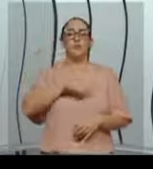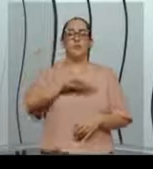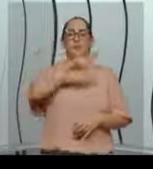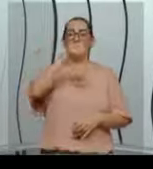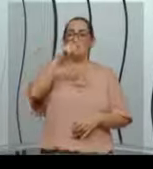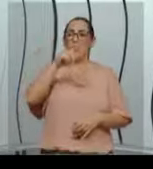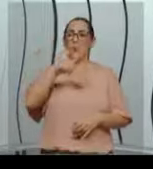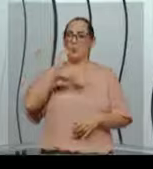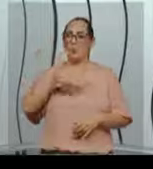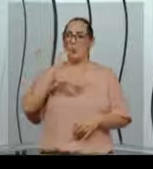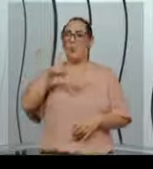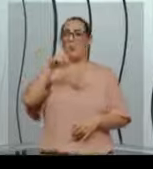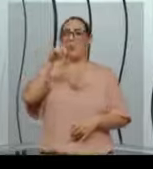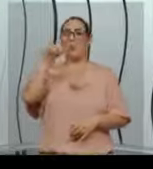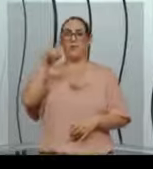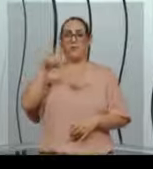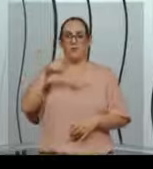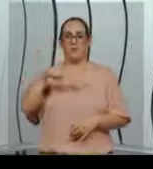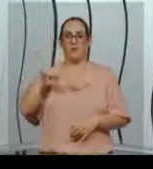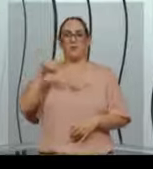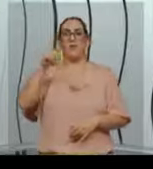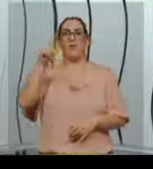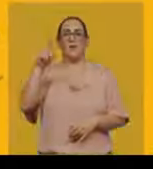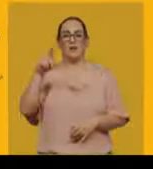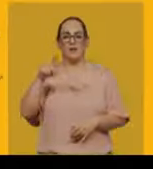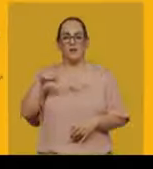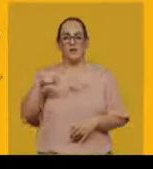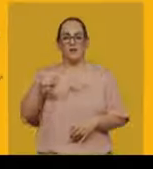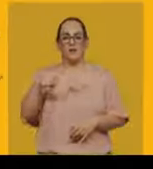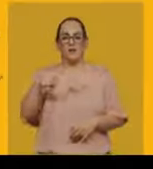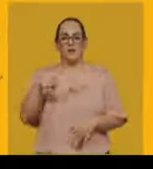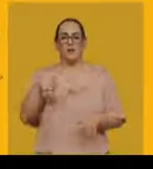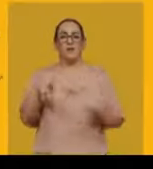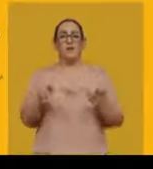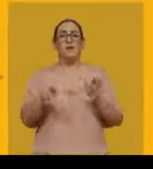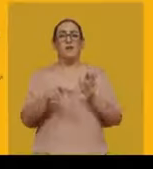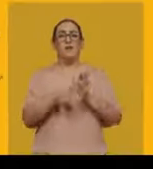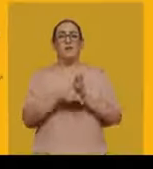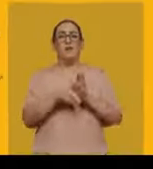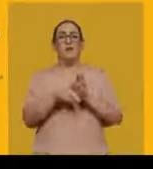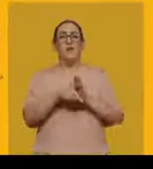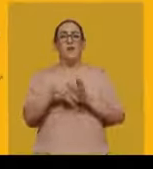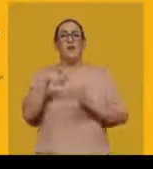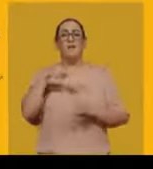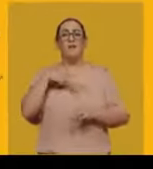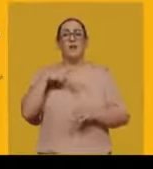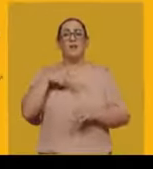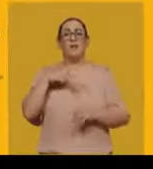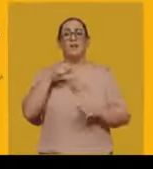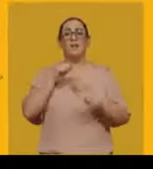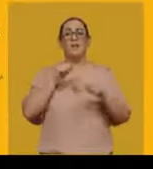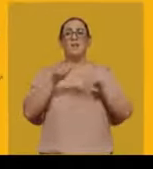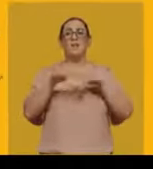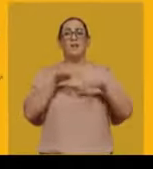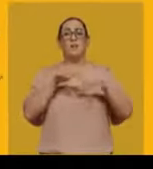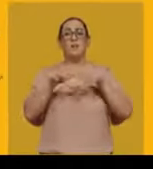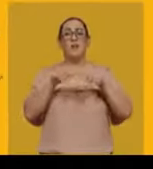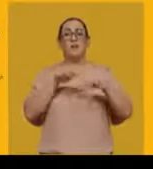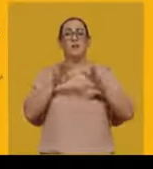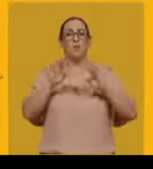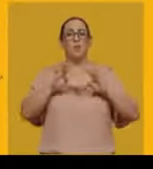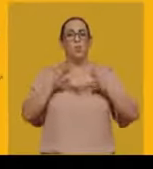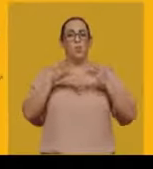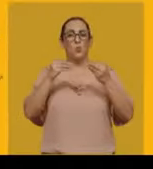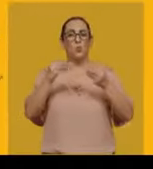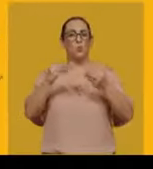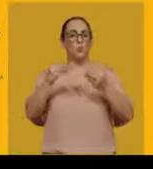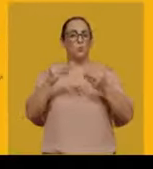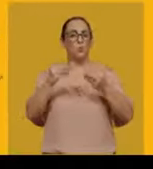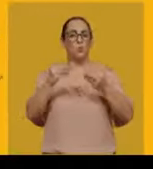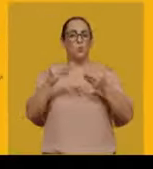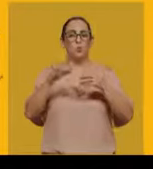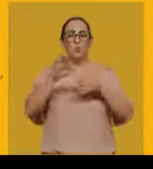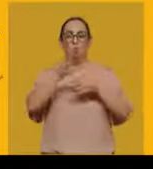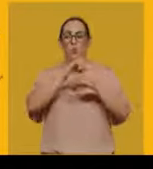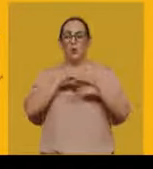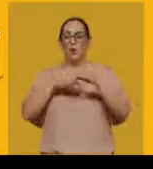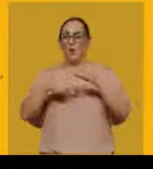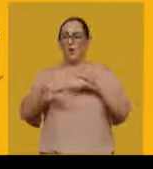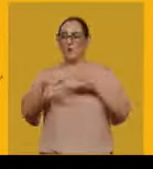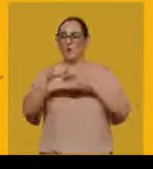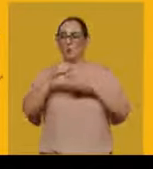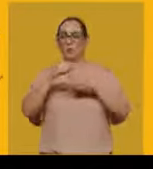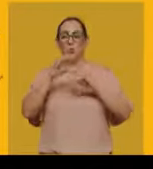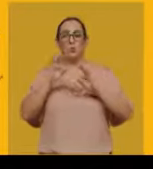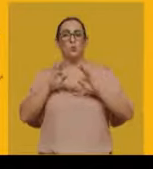eletromagnética. Essa onda eletromagnética, ela tem vibrações sobre todos os lados. Então, ela vibra